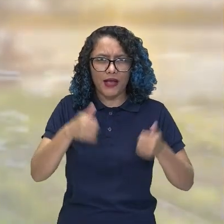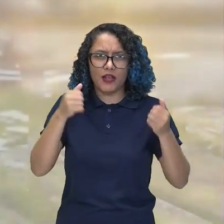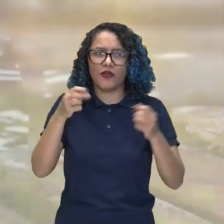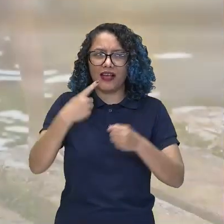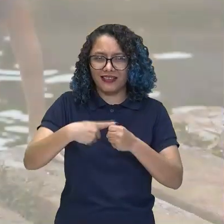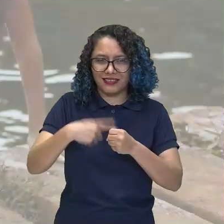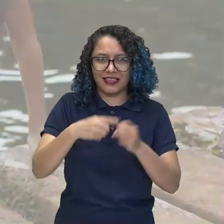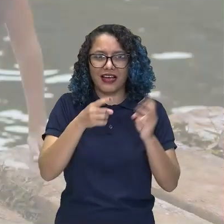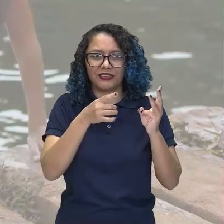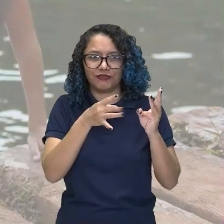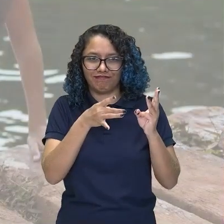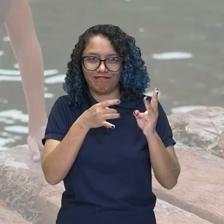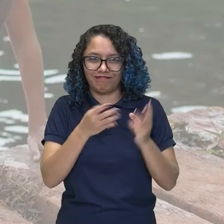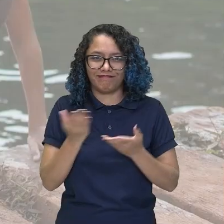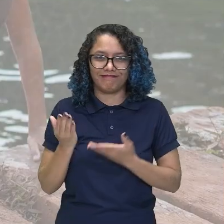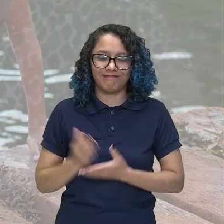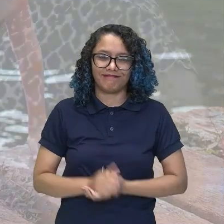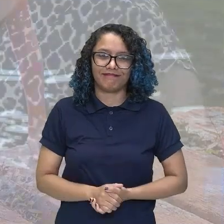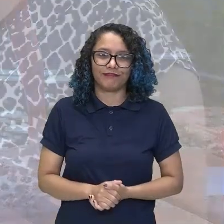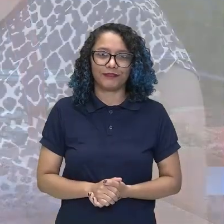Manicoré.